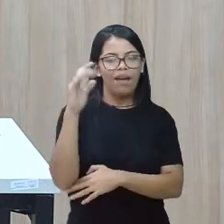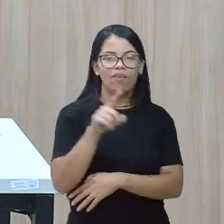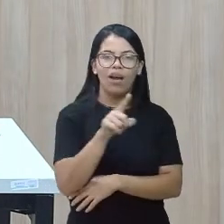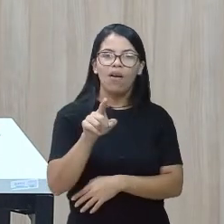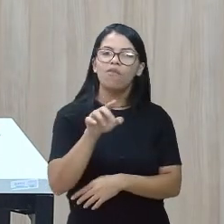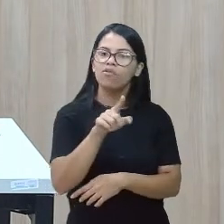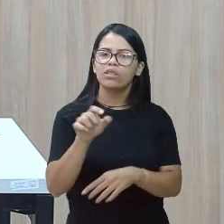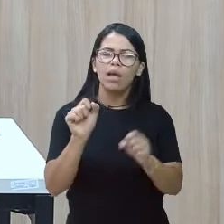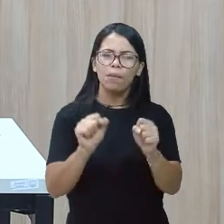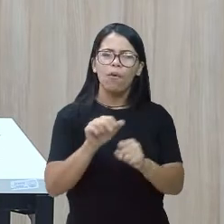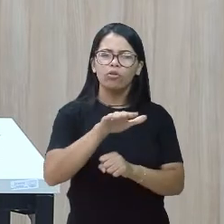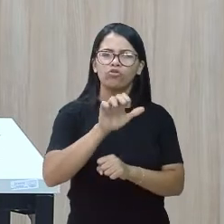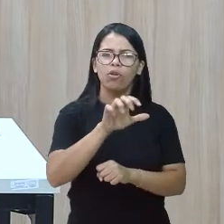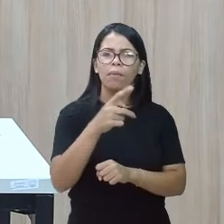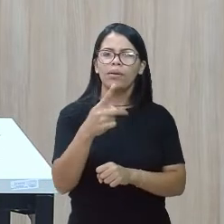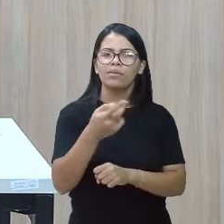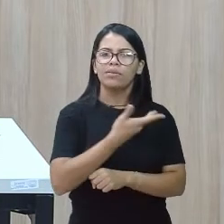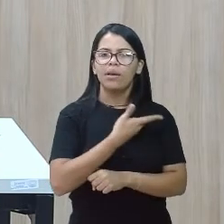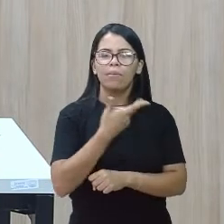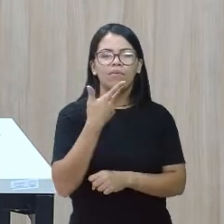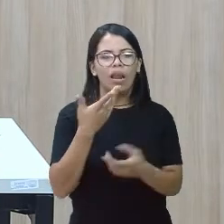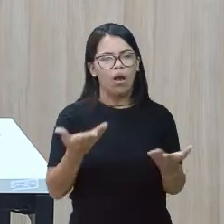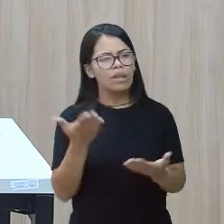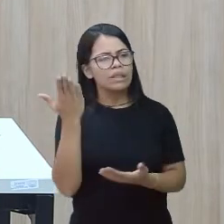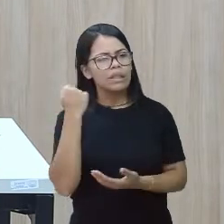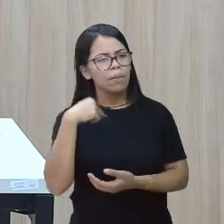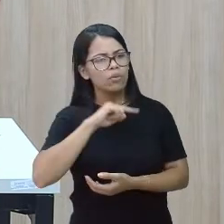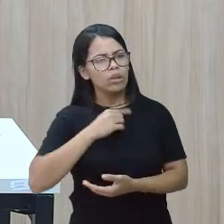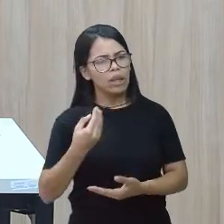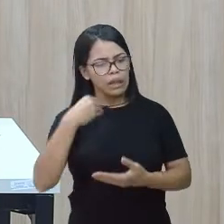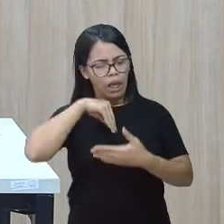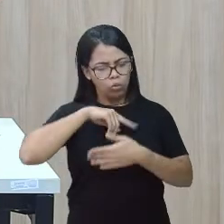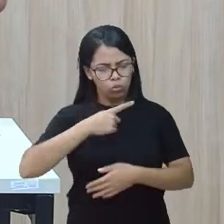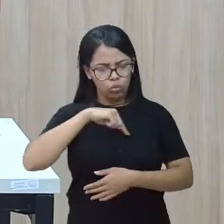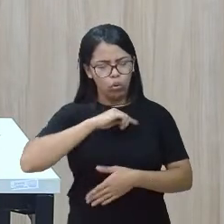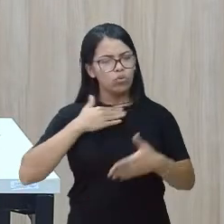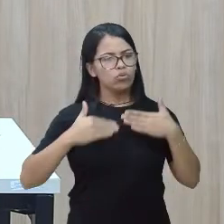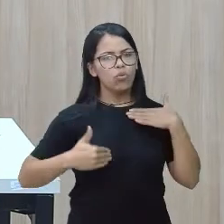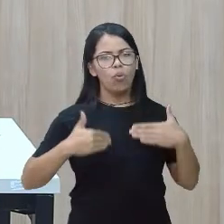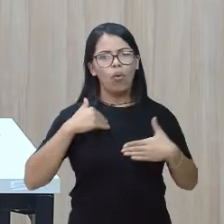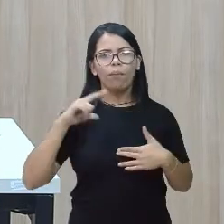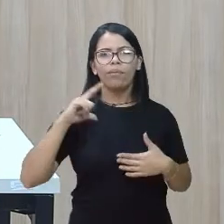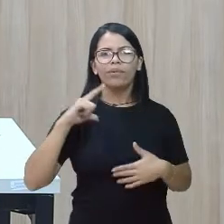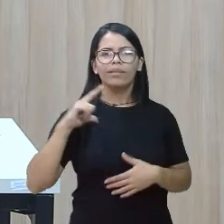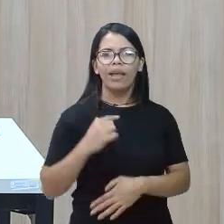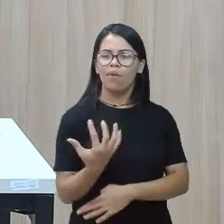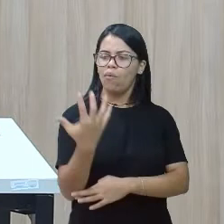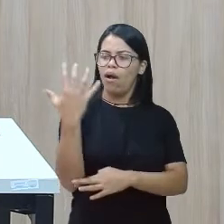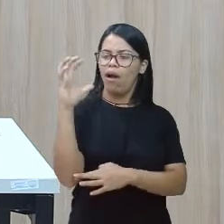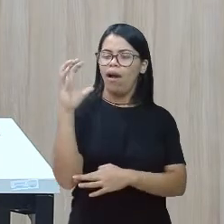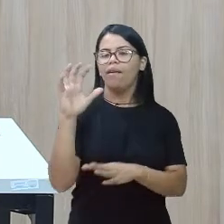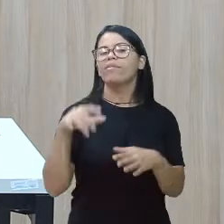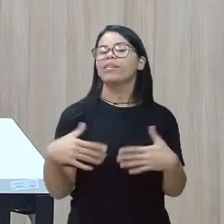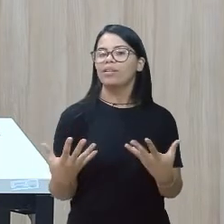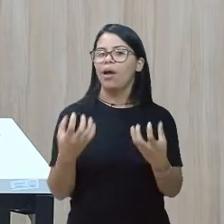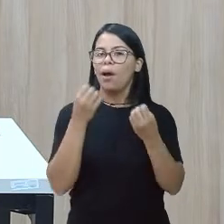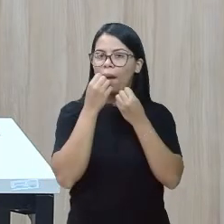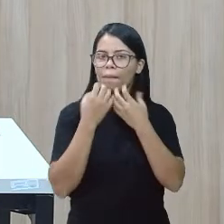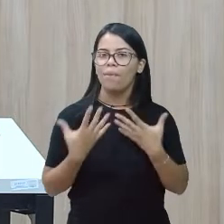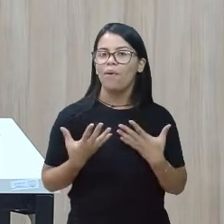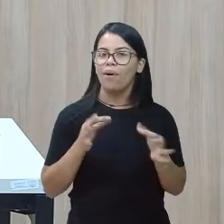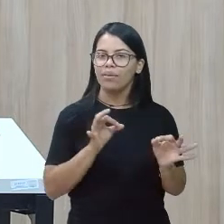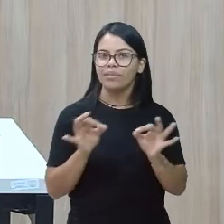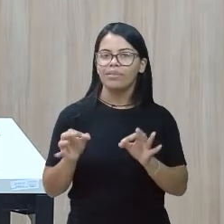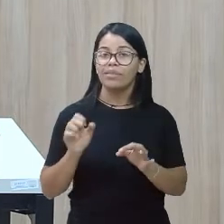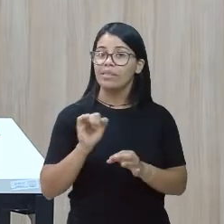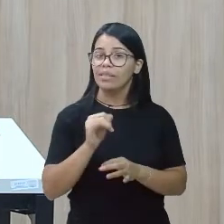que no nosso corpo tem uma árvore, né? Vejam aí se essa brincadeira vale lá na turma de vocês, de quem não assistiu essa aula ainda.